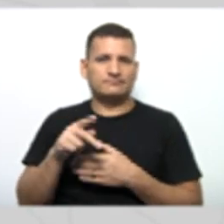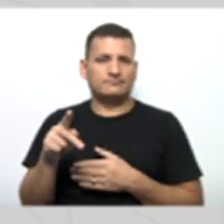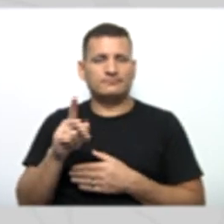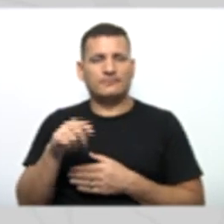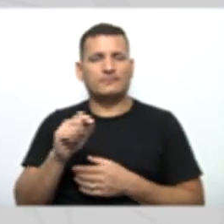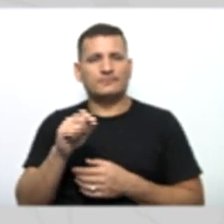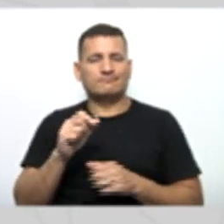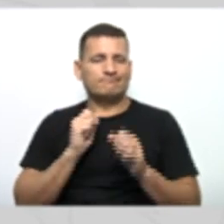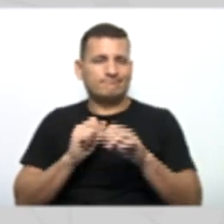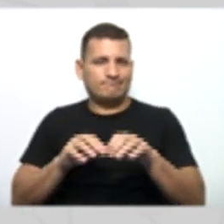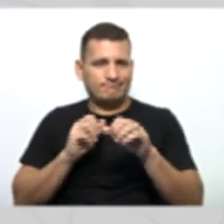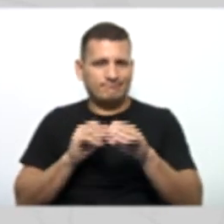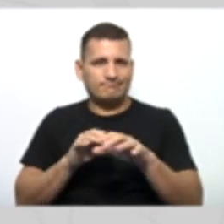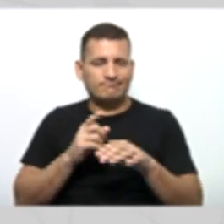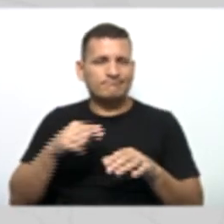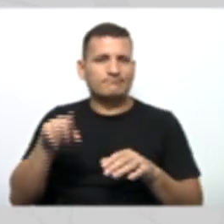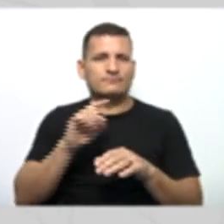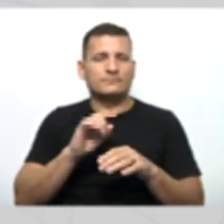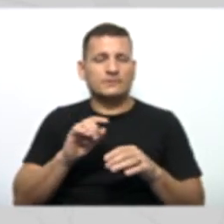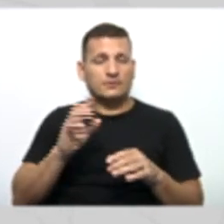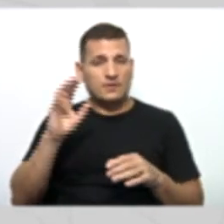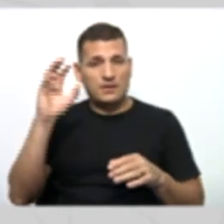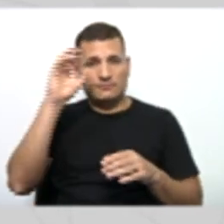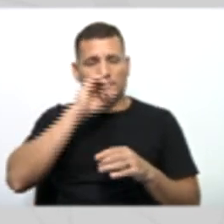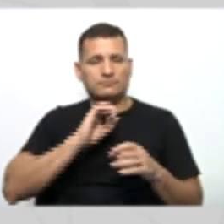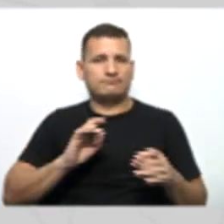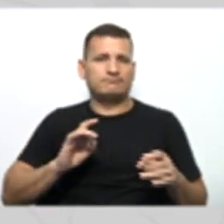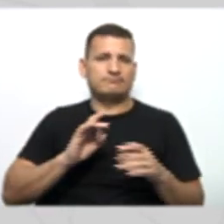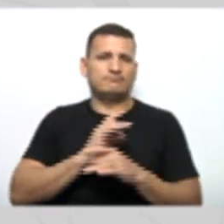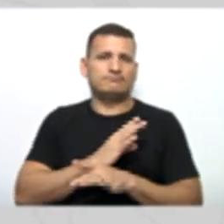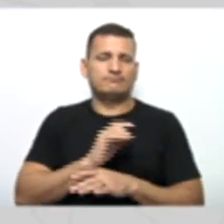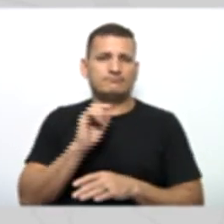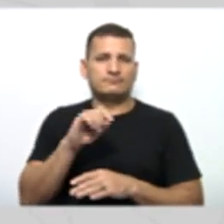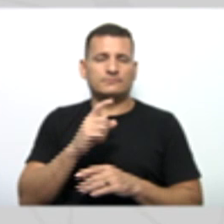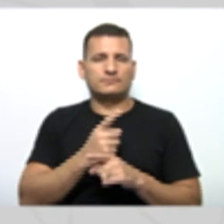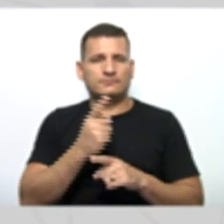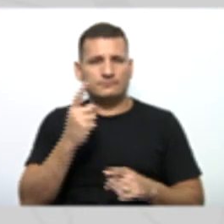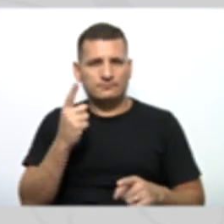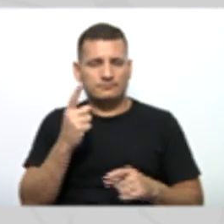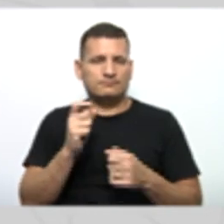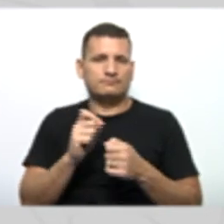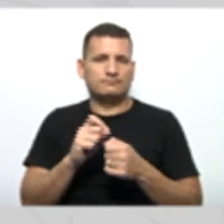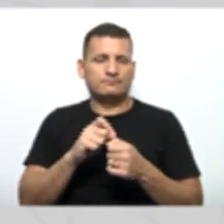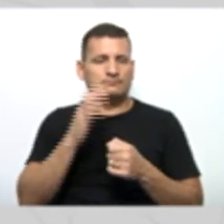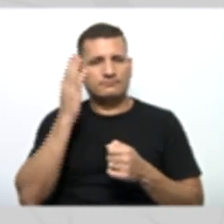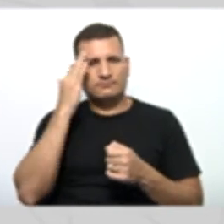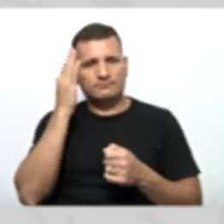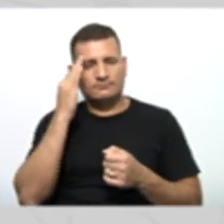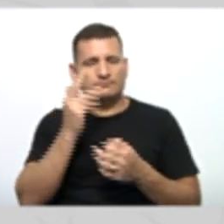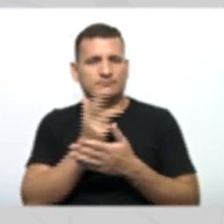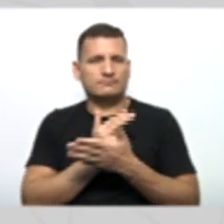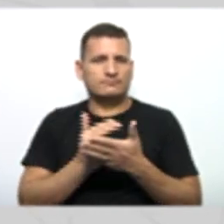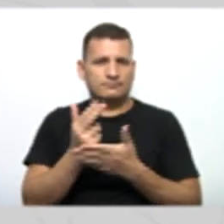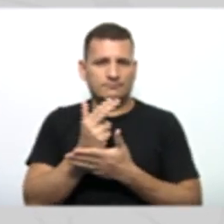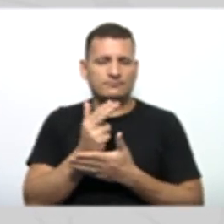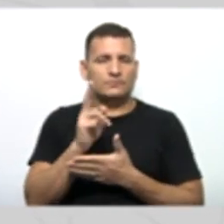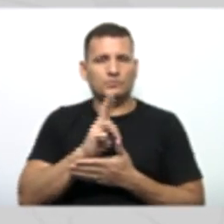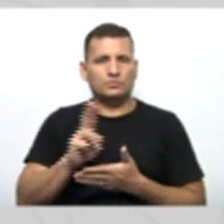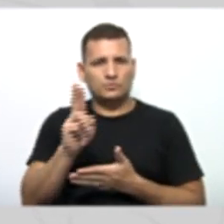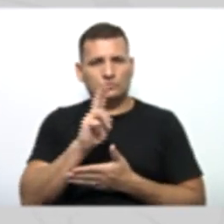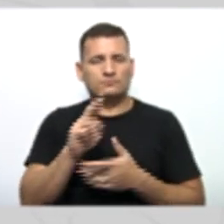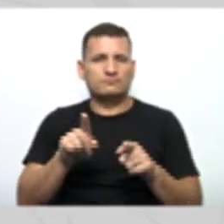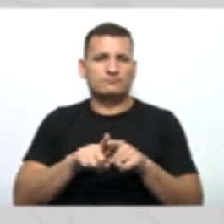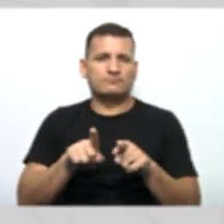deixar vocês preparados para o quê? Identificar, criar o caso de uso, assim como o diagrama de classe,